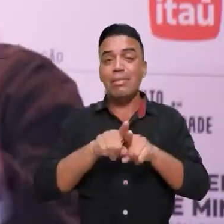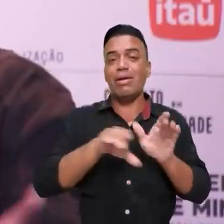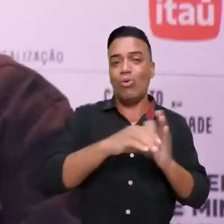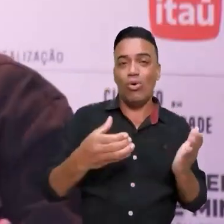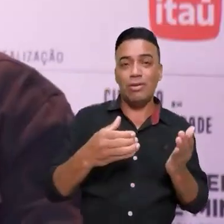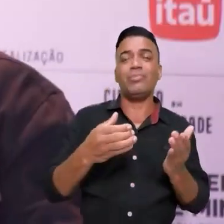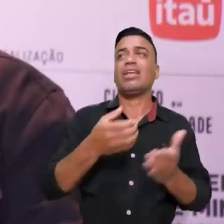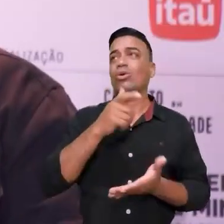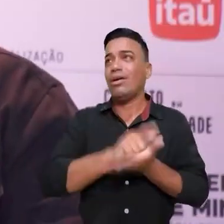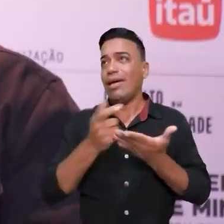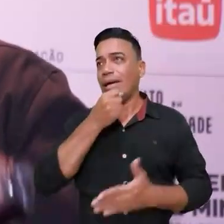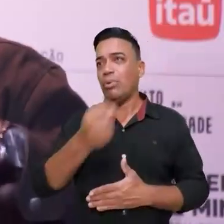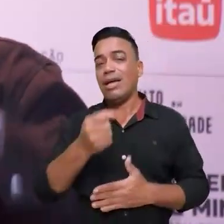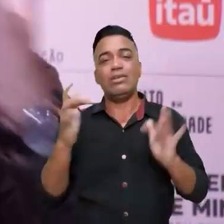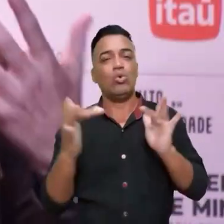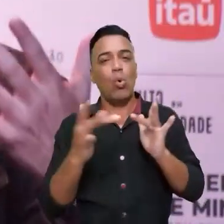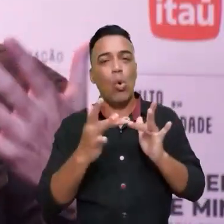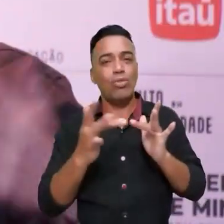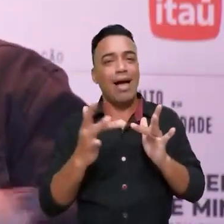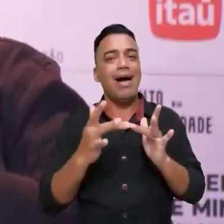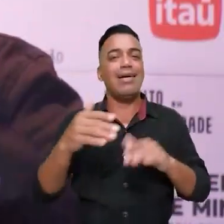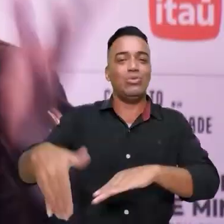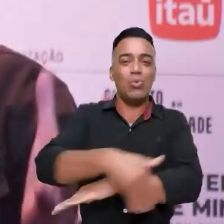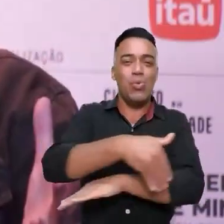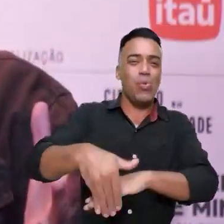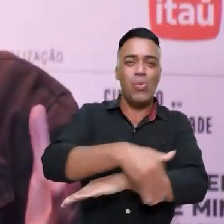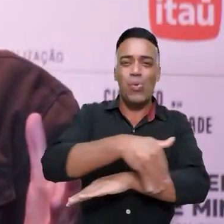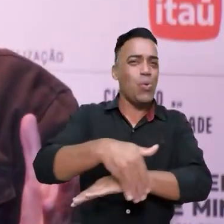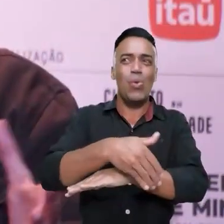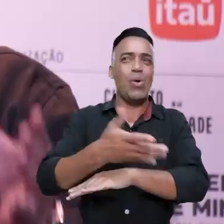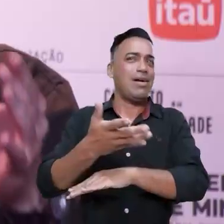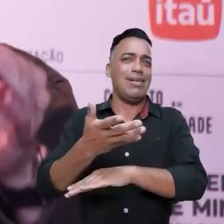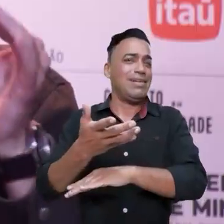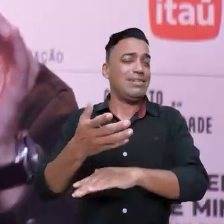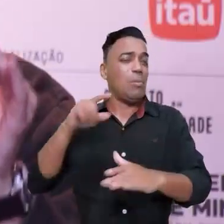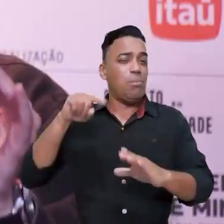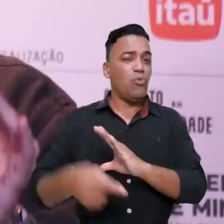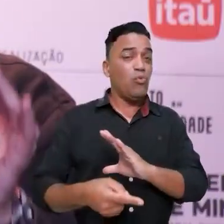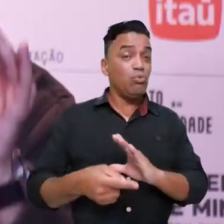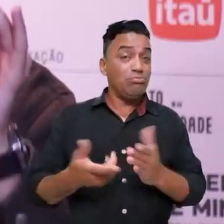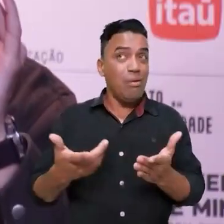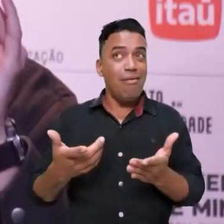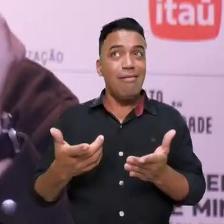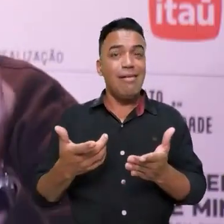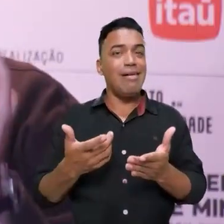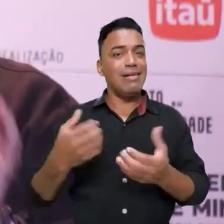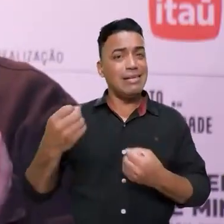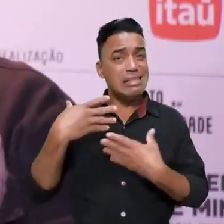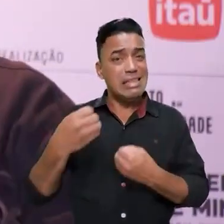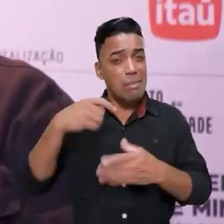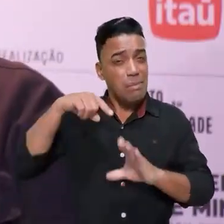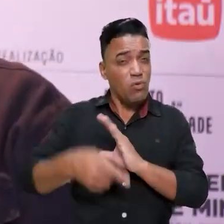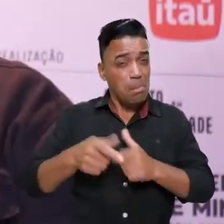o contato com a rua, a cobertura de cultura foi um grande ensinamento. Mas a profunda o ensinamento